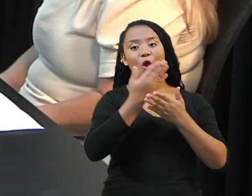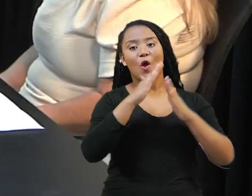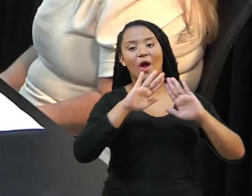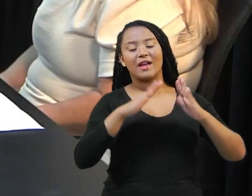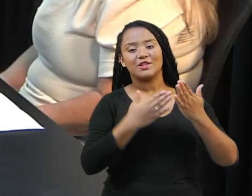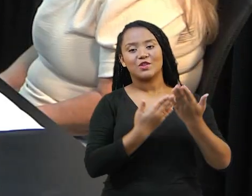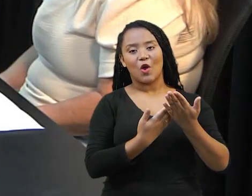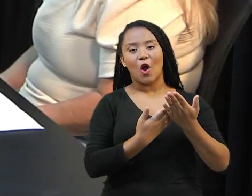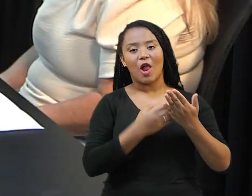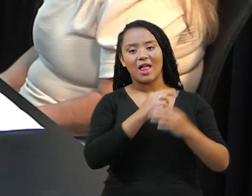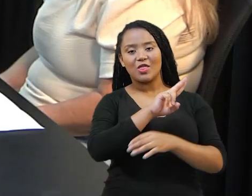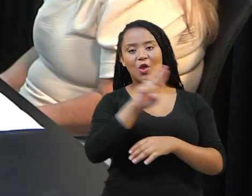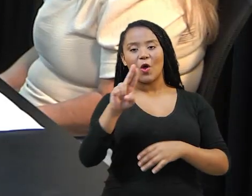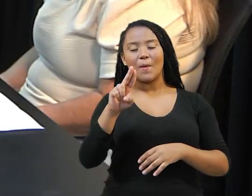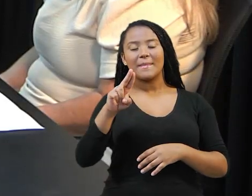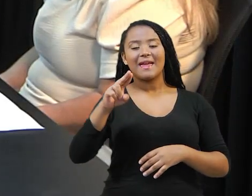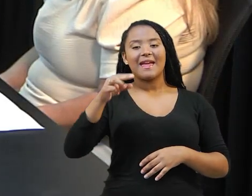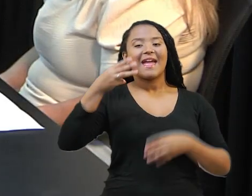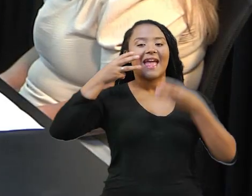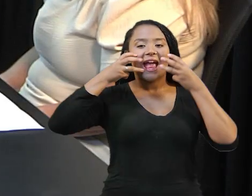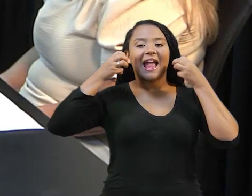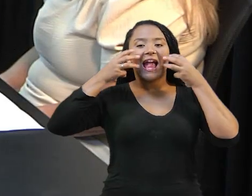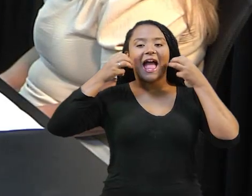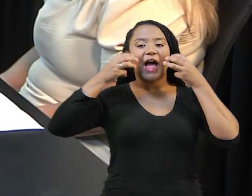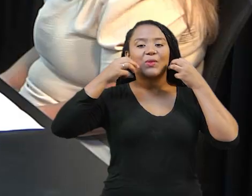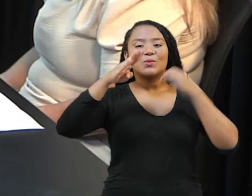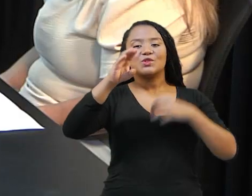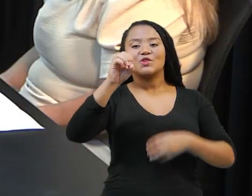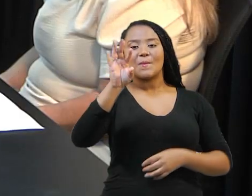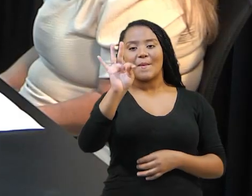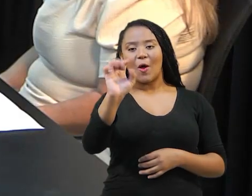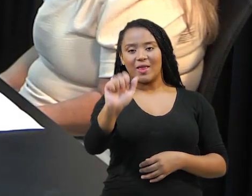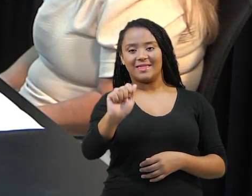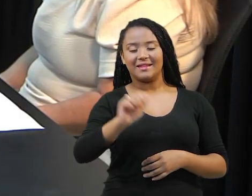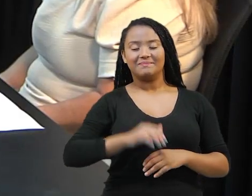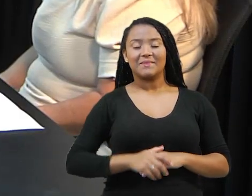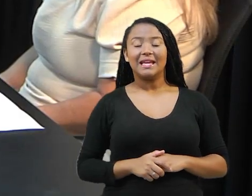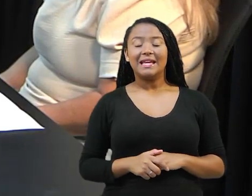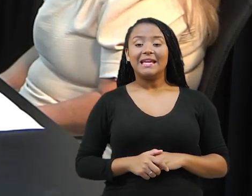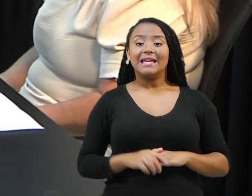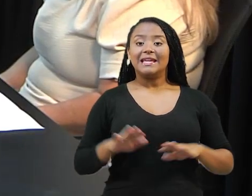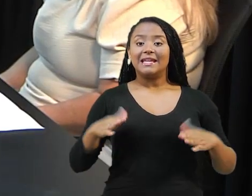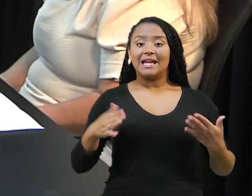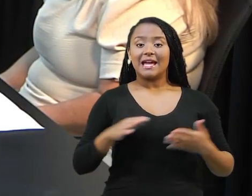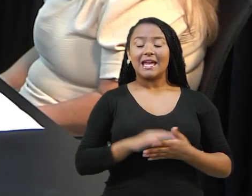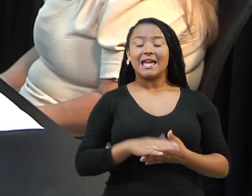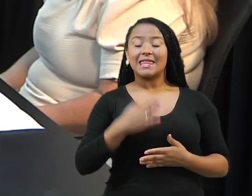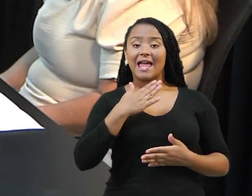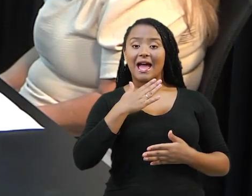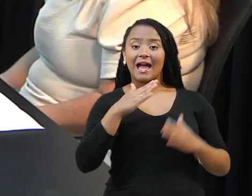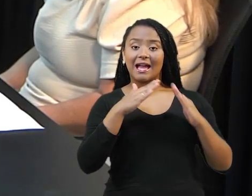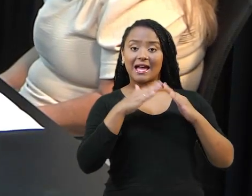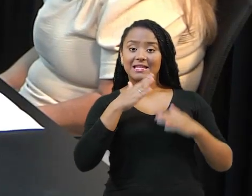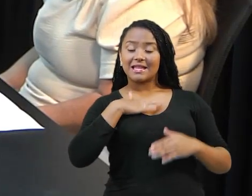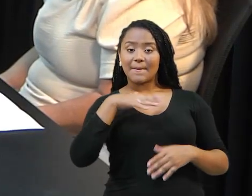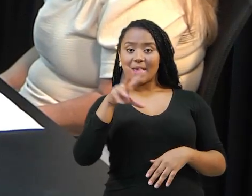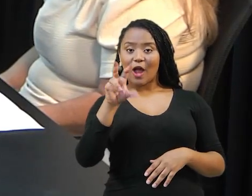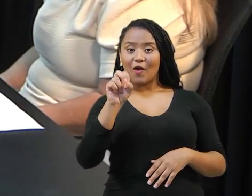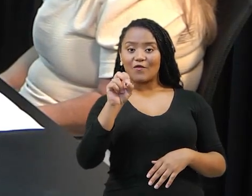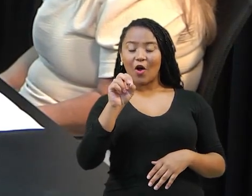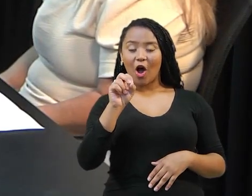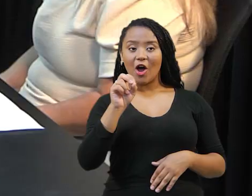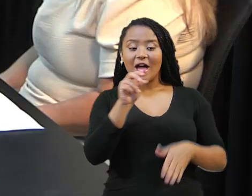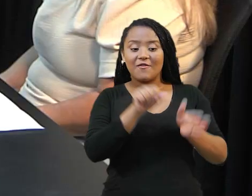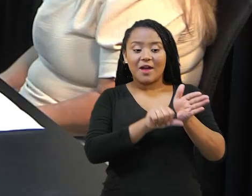foi ela fez a primeira turma para alfabetizar, e eu fui a primeira, e na casa da minha avó. Então,